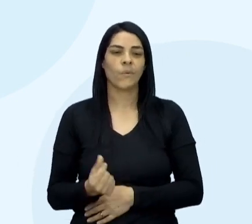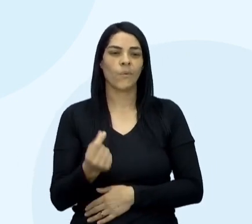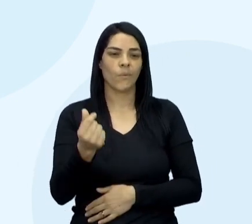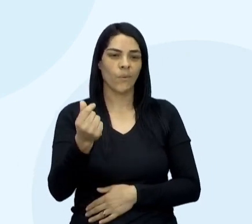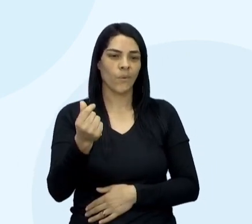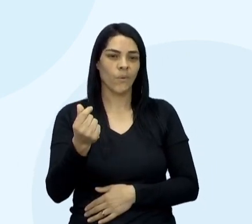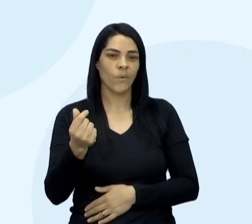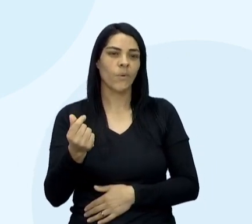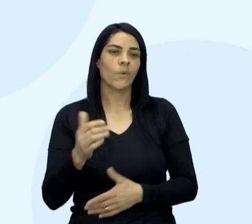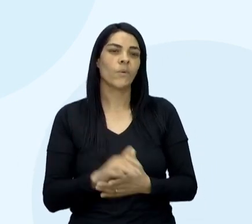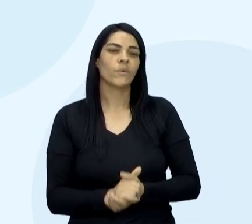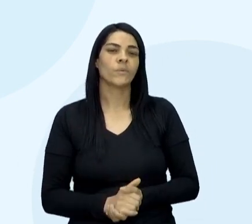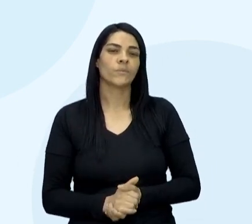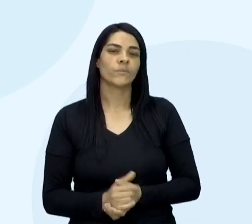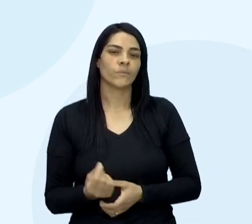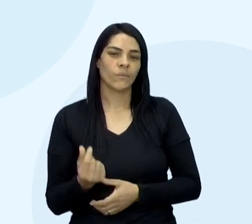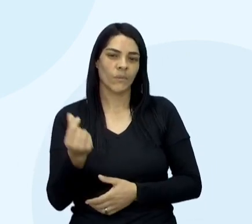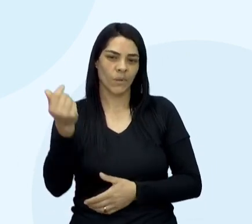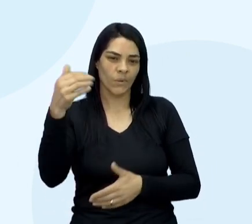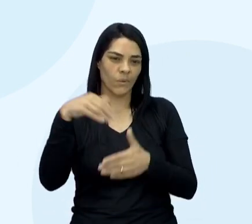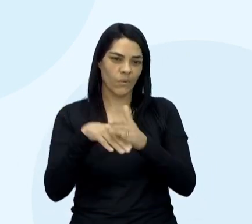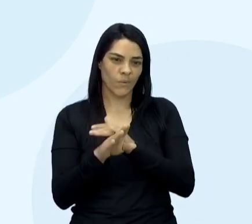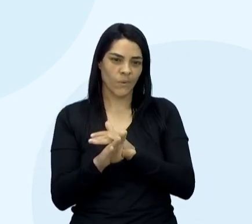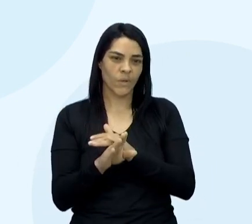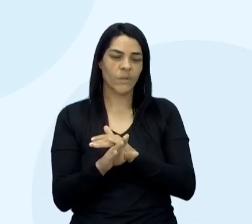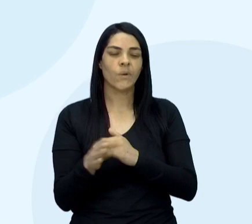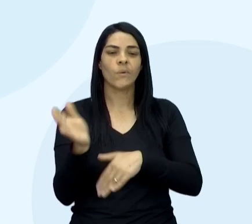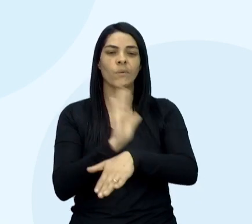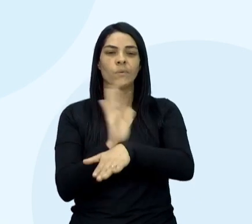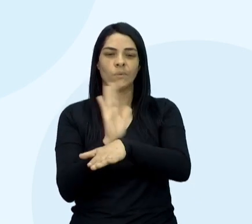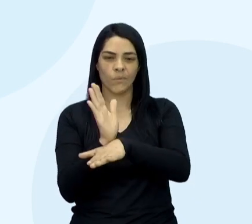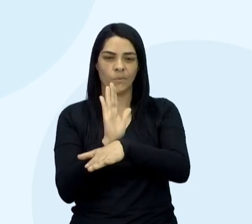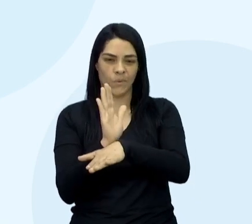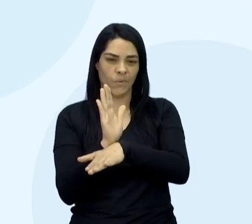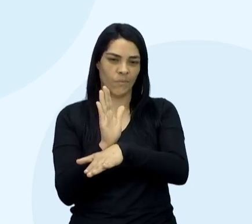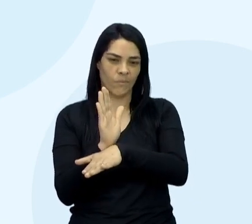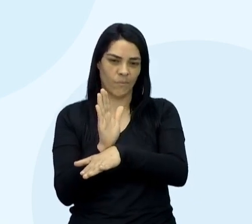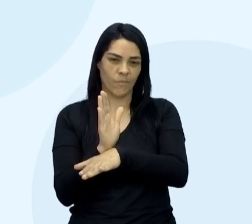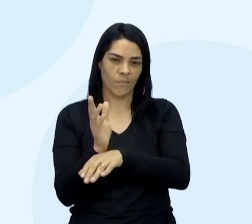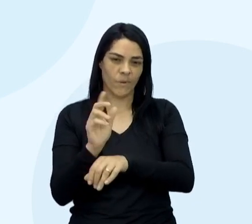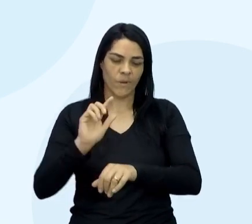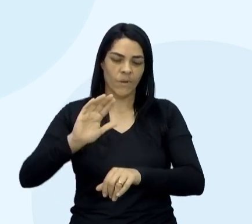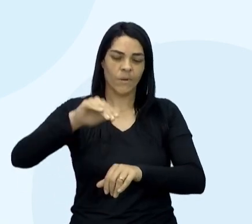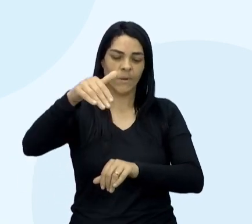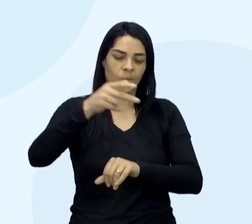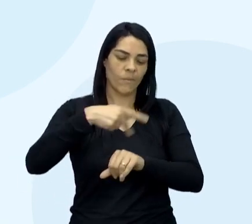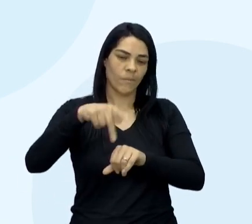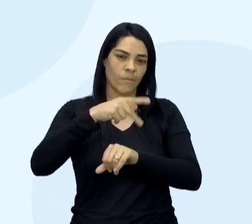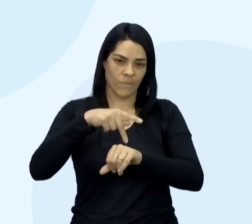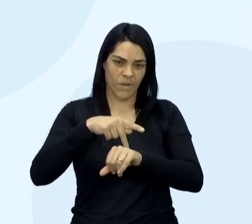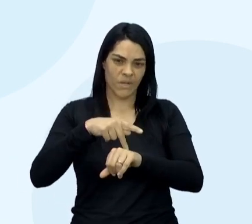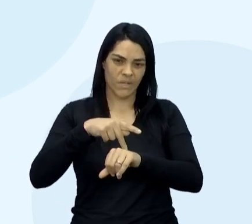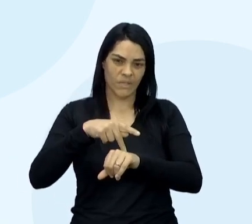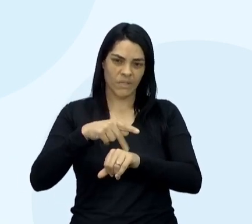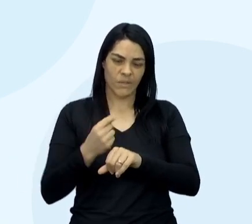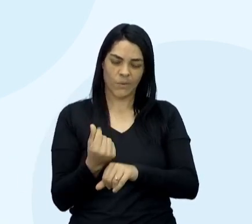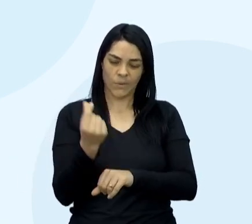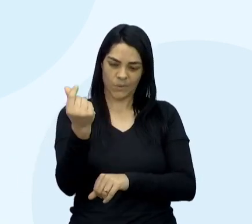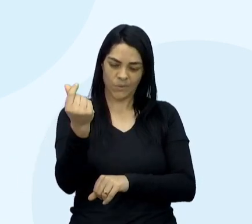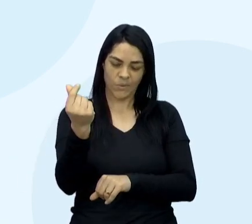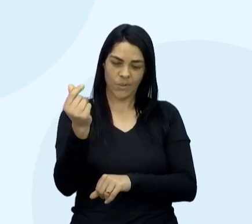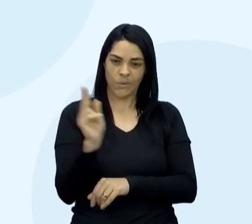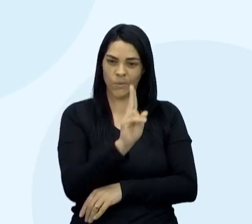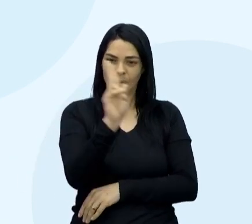Olha, lucro do filme estrangeiro é taxado. E esse dinheiro é usado